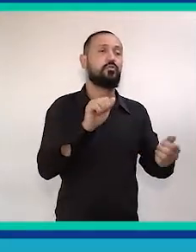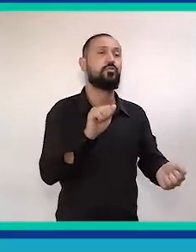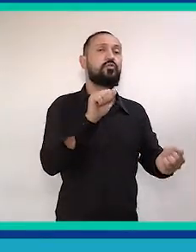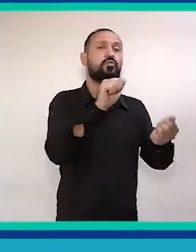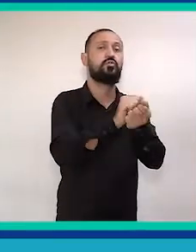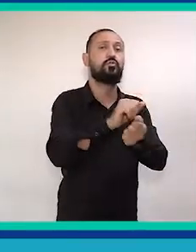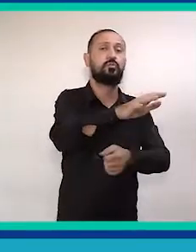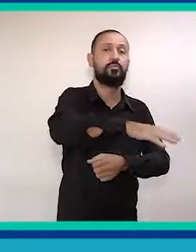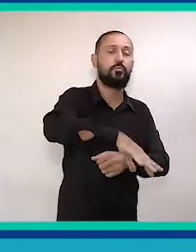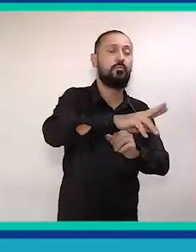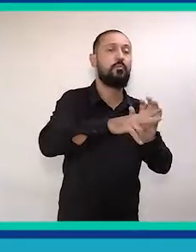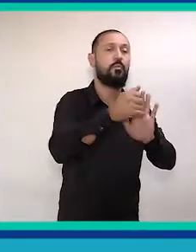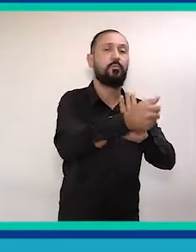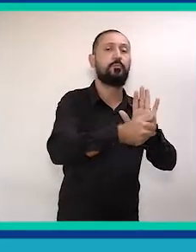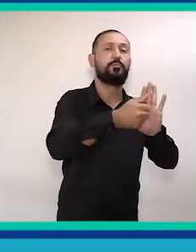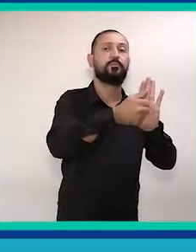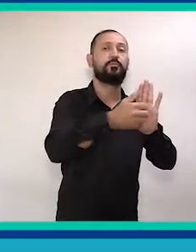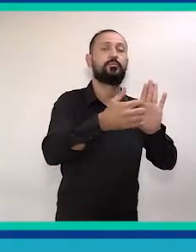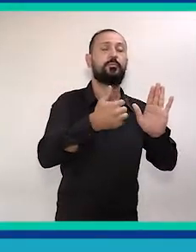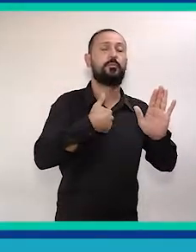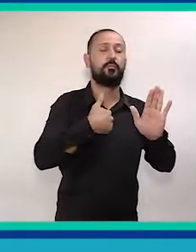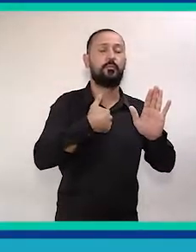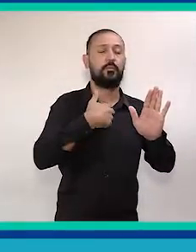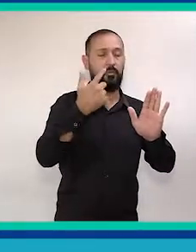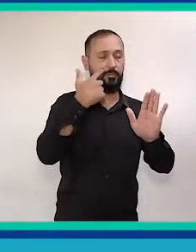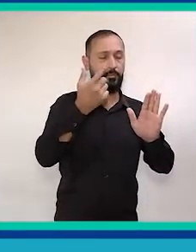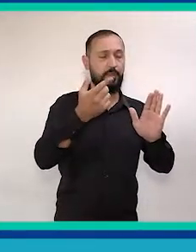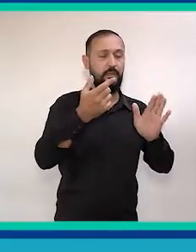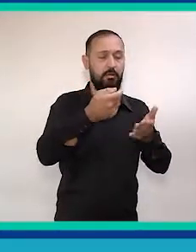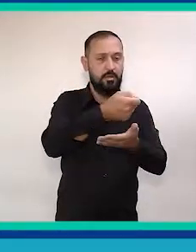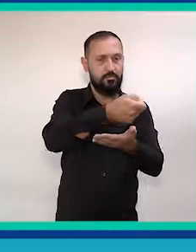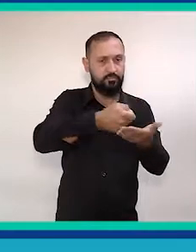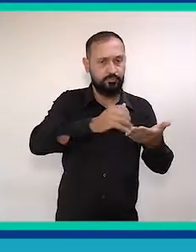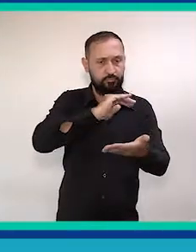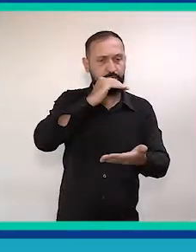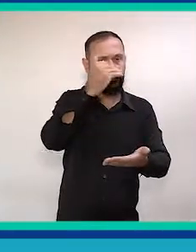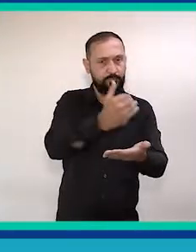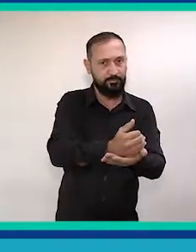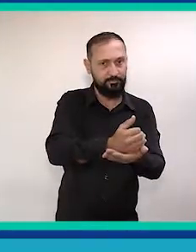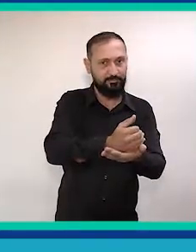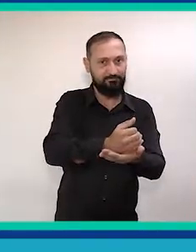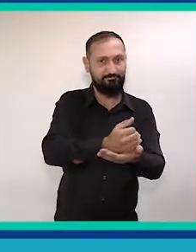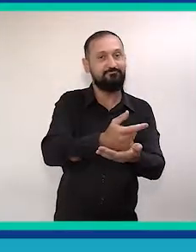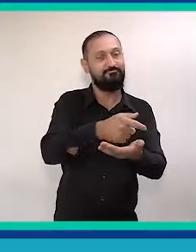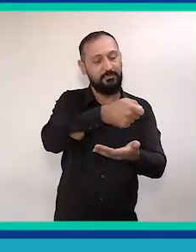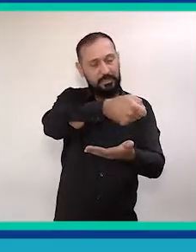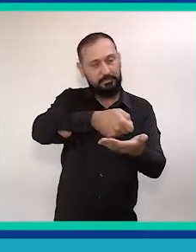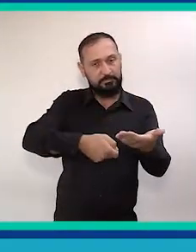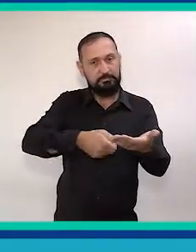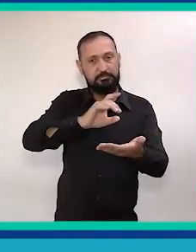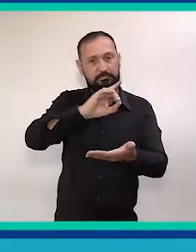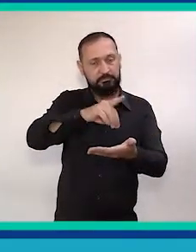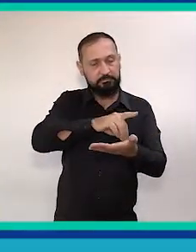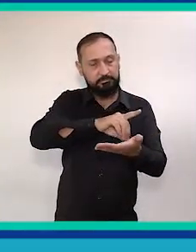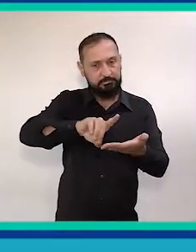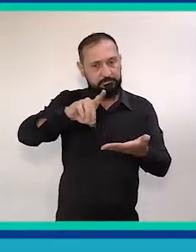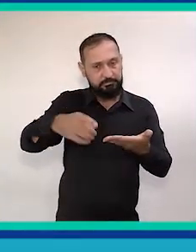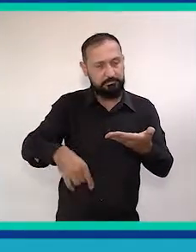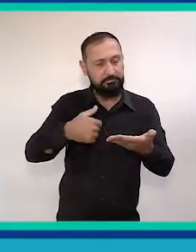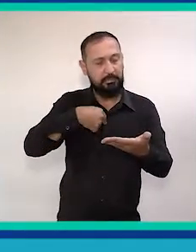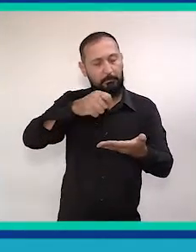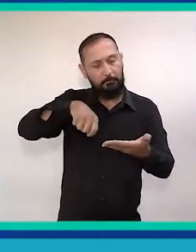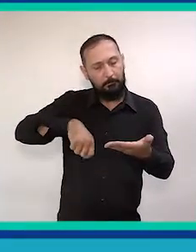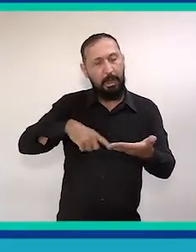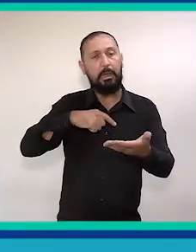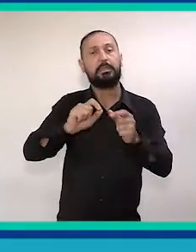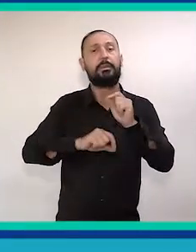serpentes, casando junto com o programa, junto com a minha dissertação de mestrado e junto com a minha tese de doutorado. Então, em